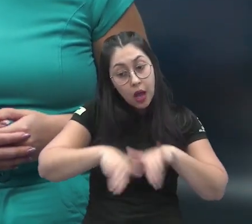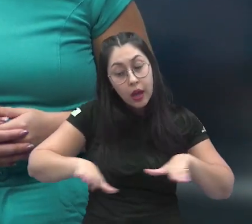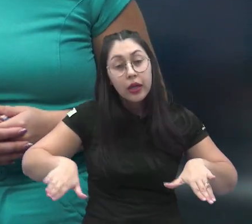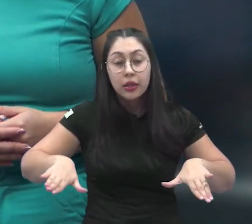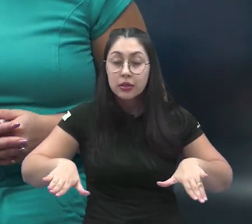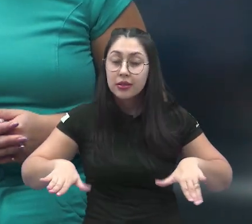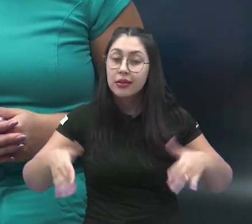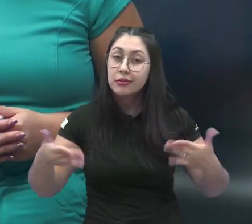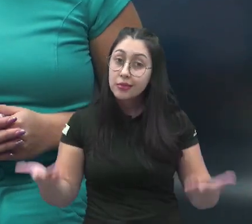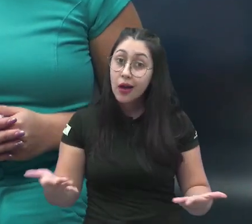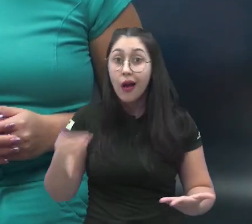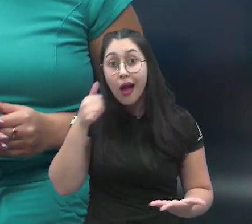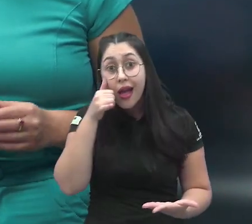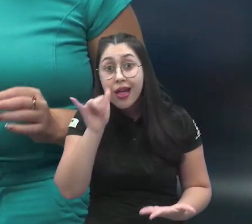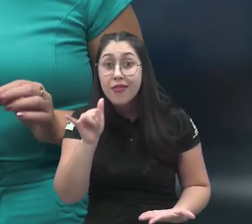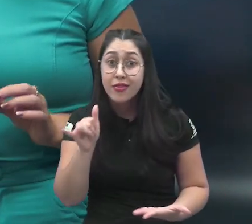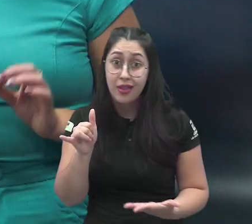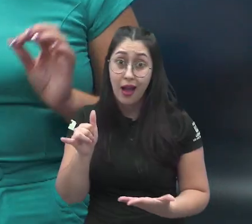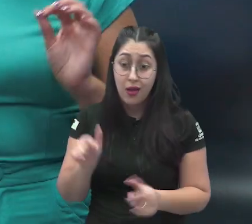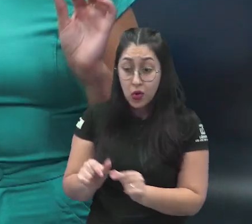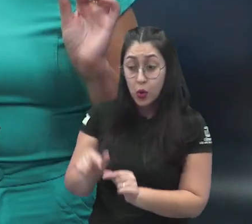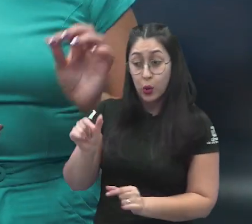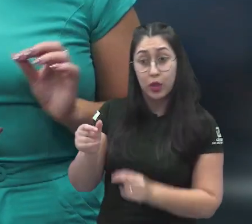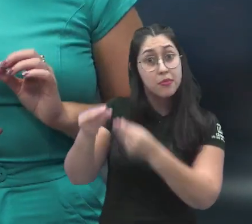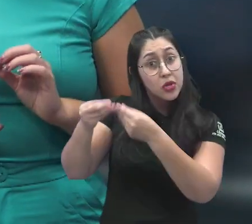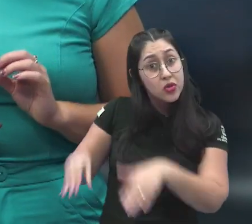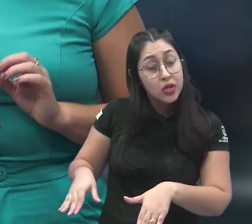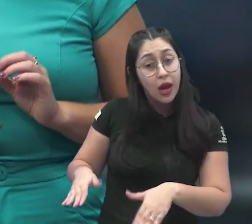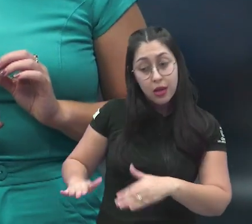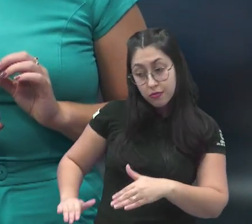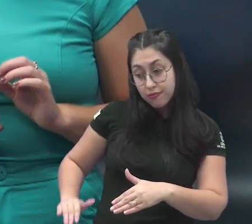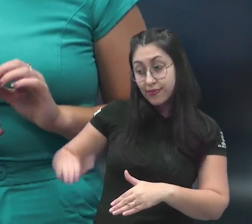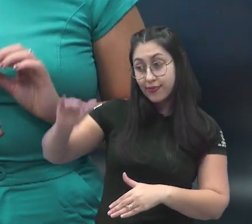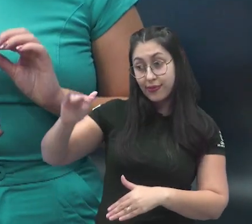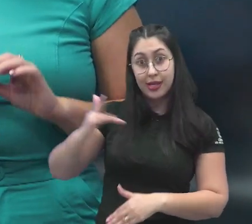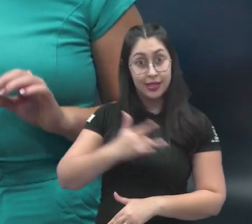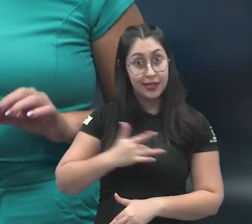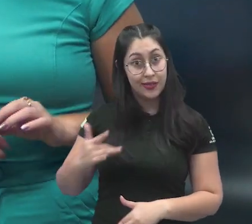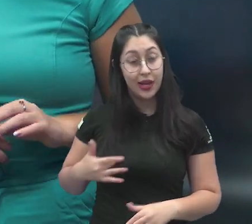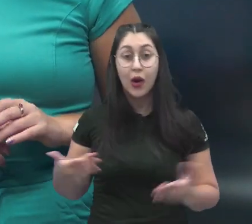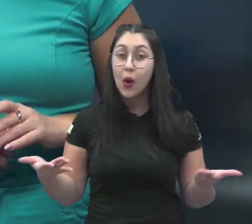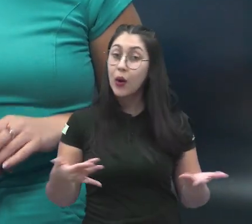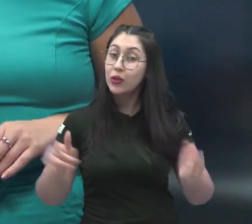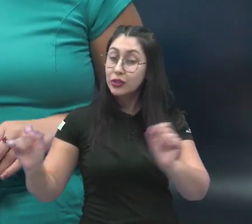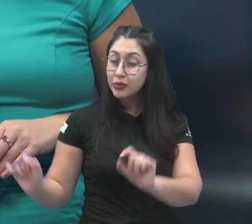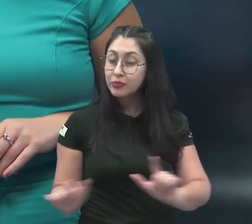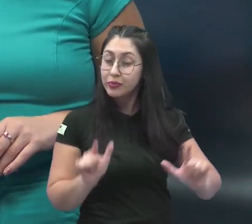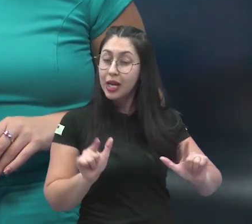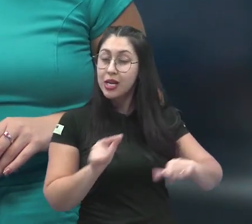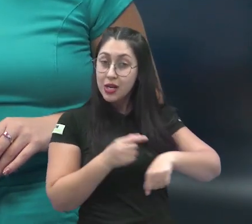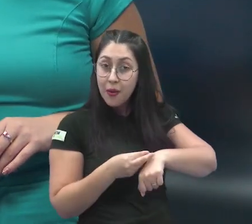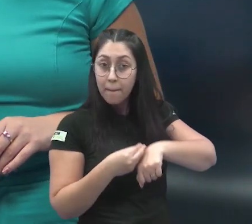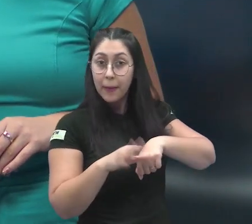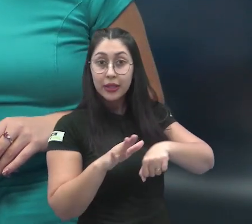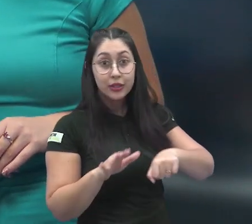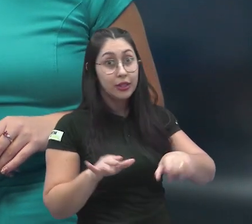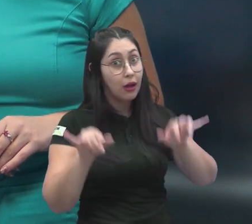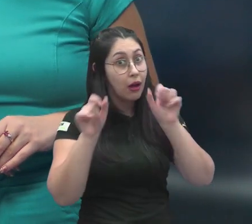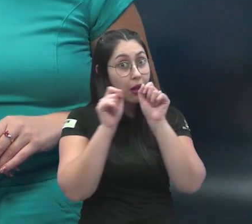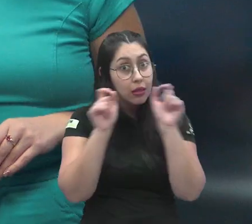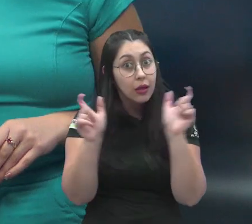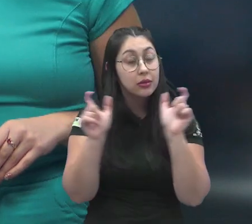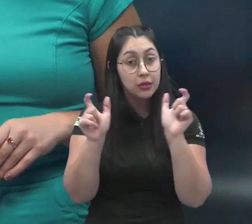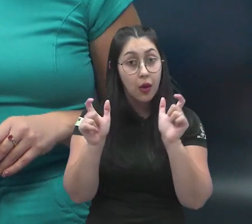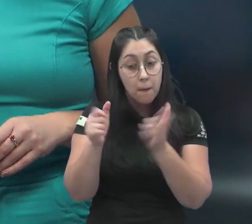crianças. Para evitar lesões e garantir um crescimento saudável, no quadro Pílulas de Saúde de hoje, especialista faz